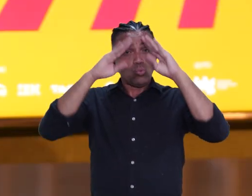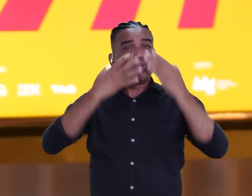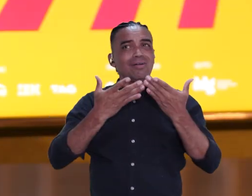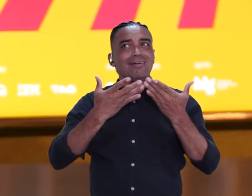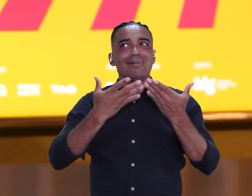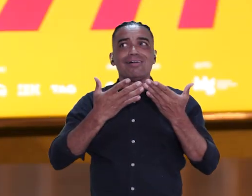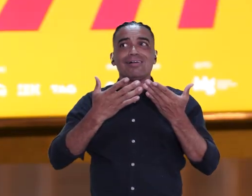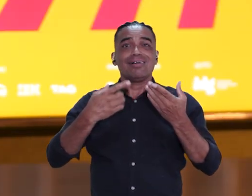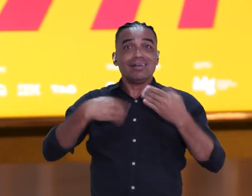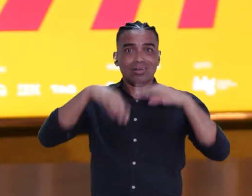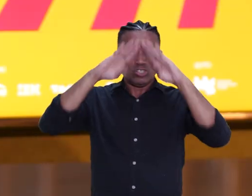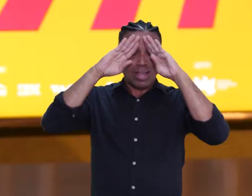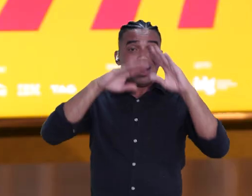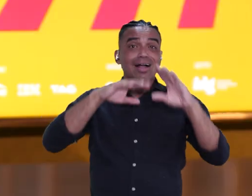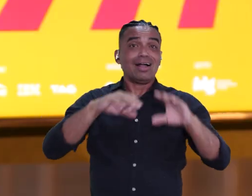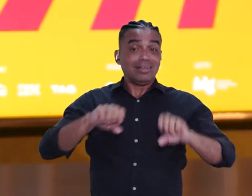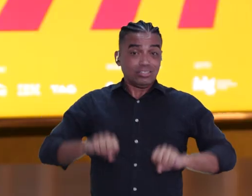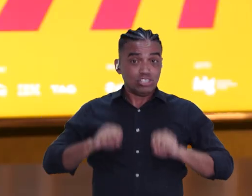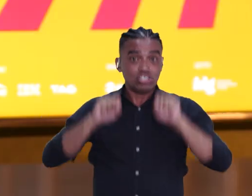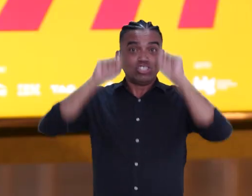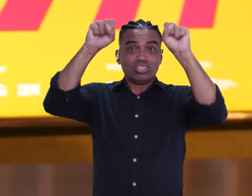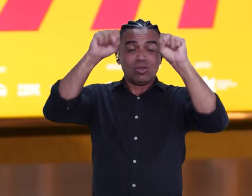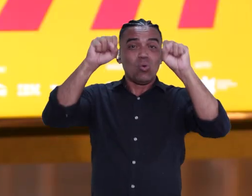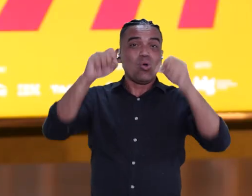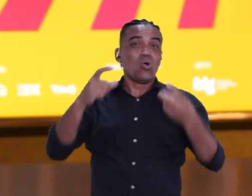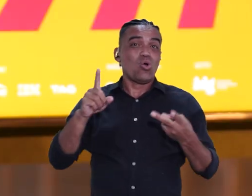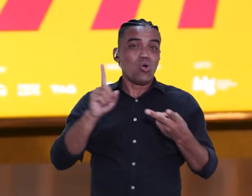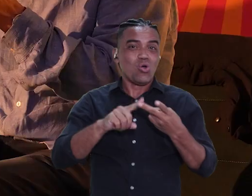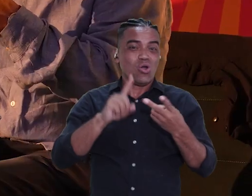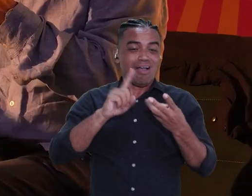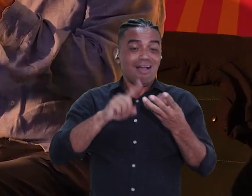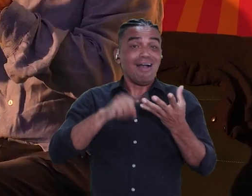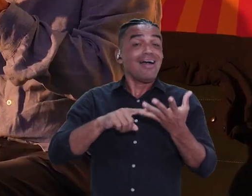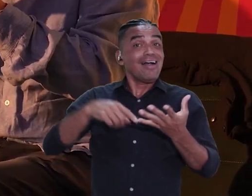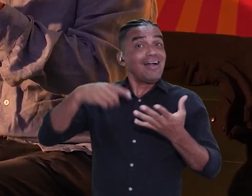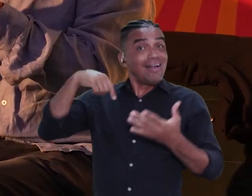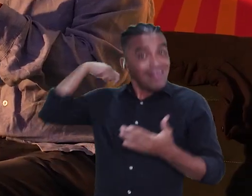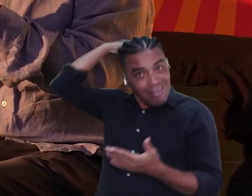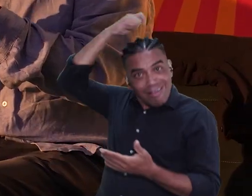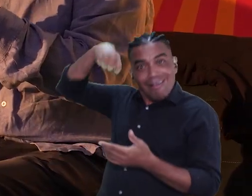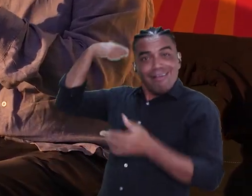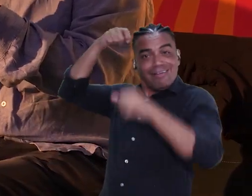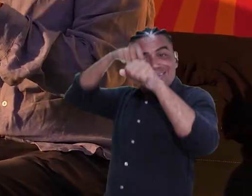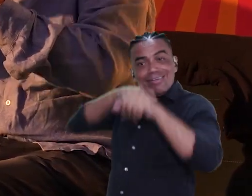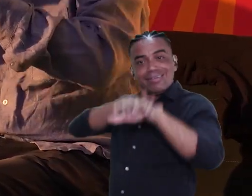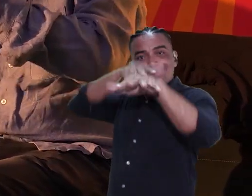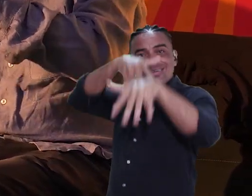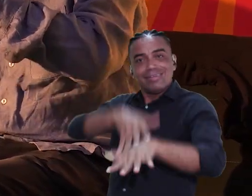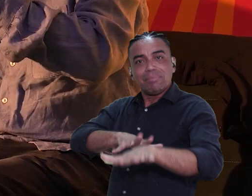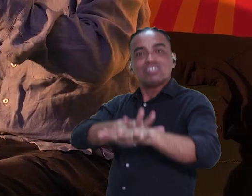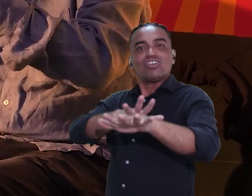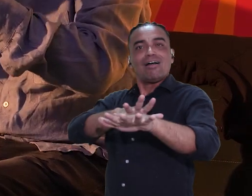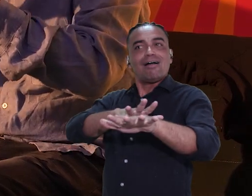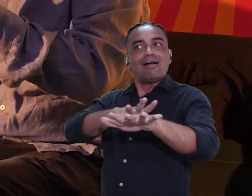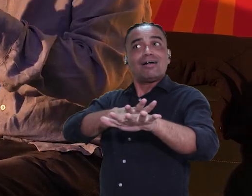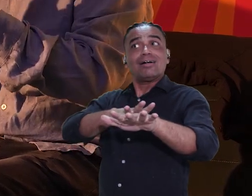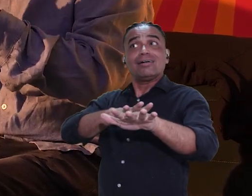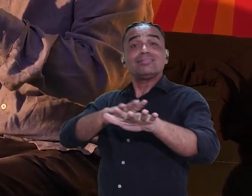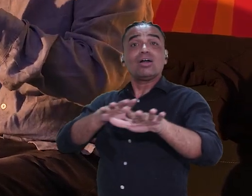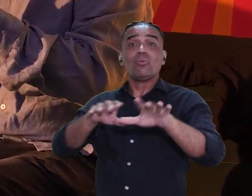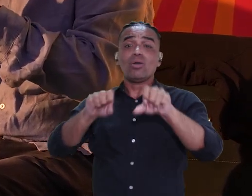Xangô, né? por Iemanjá. Então, no sentido, na verdade, que esses